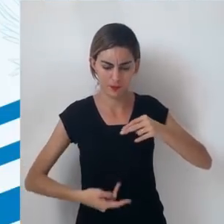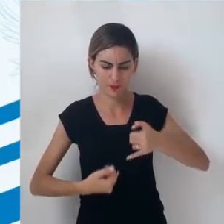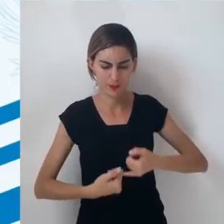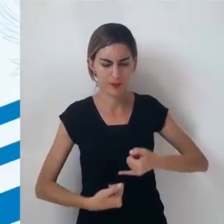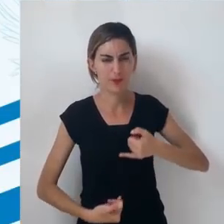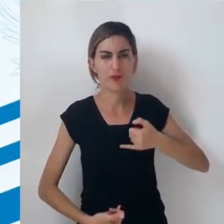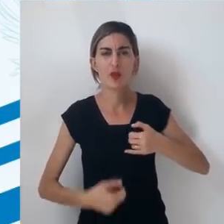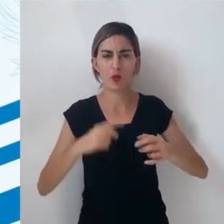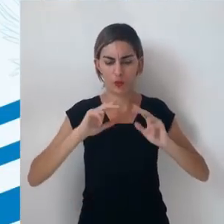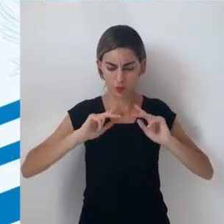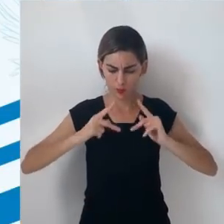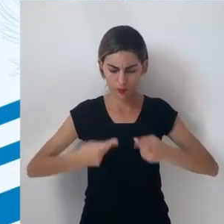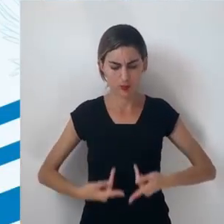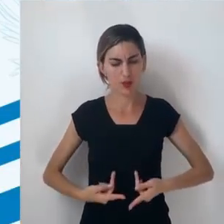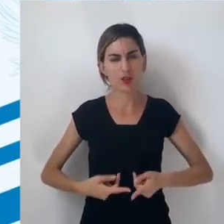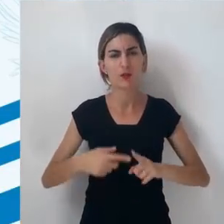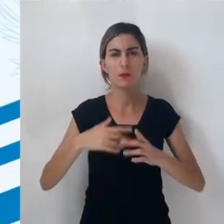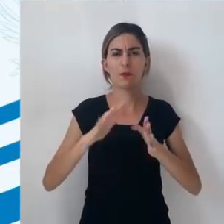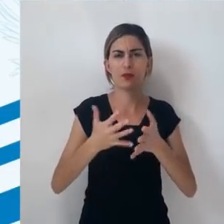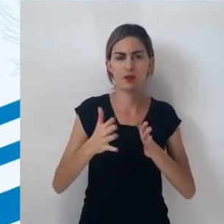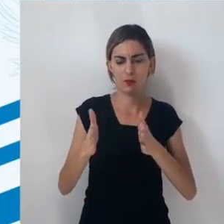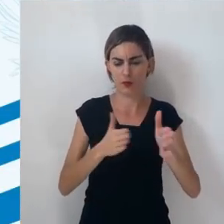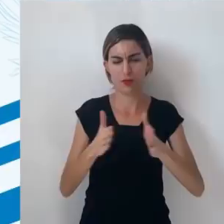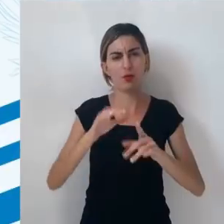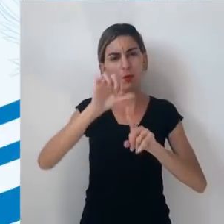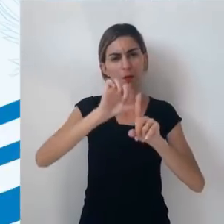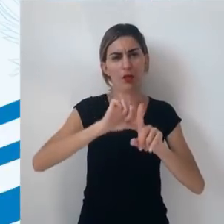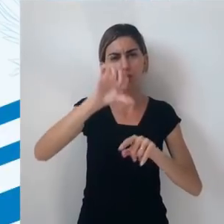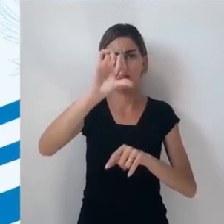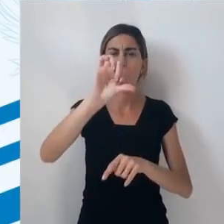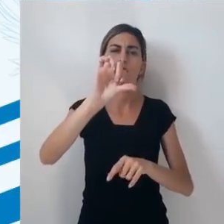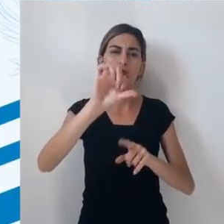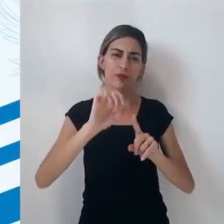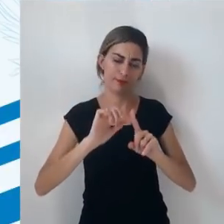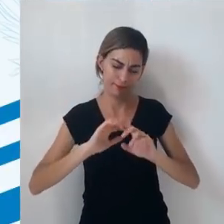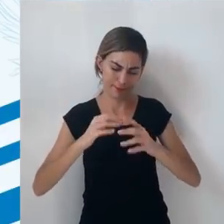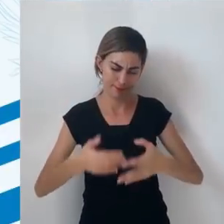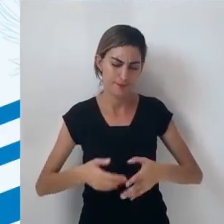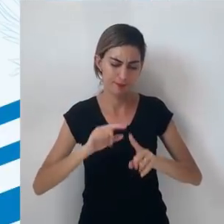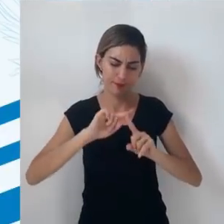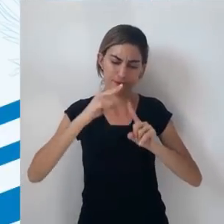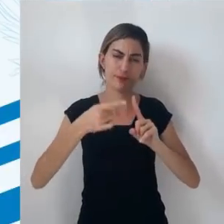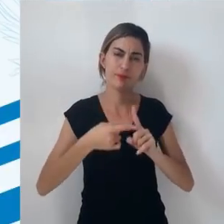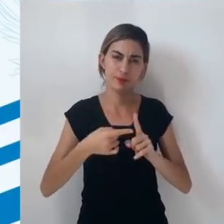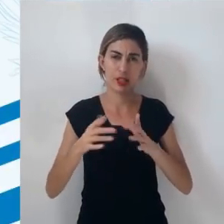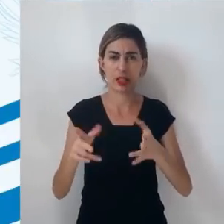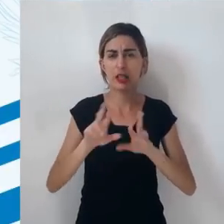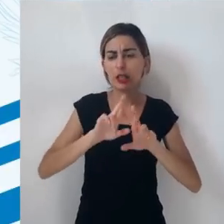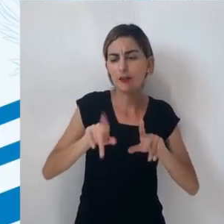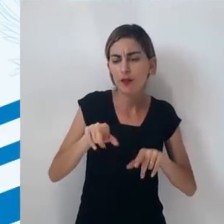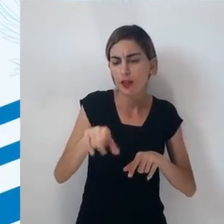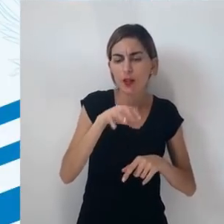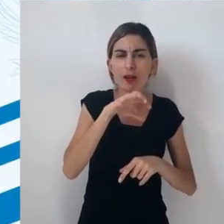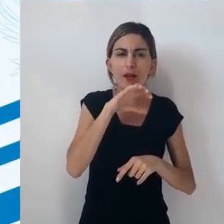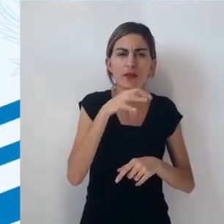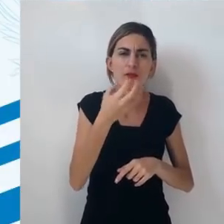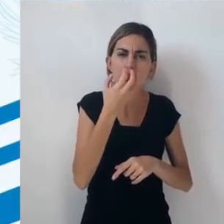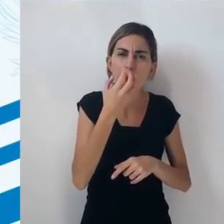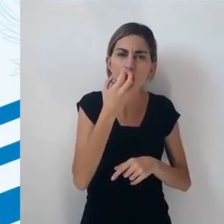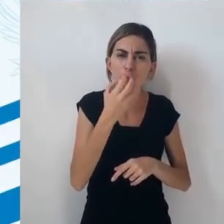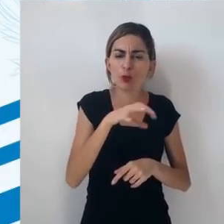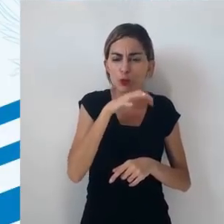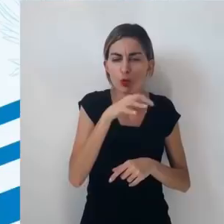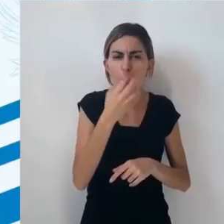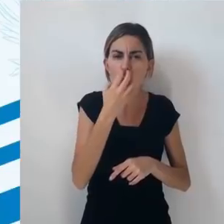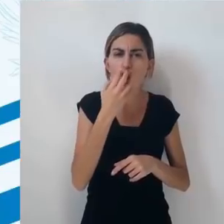daí, nos seres humanos, a gestação ela dura cerca de 9 meses. Ao contrário daquele cachorrinho ou